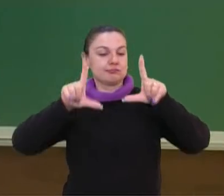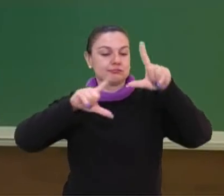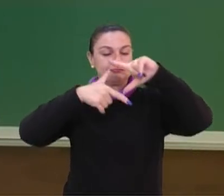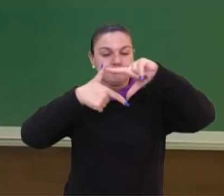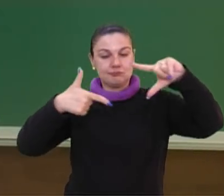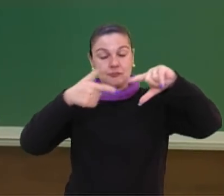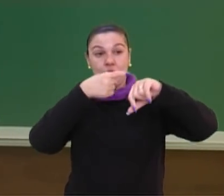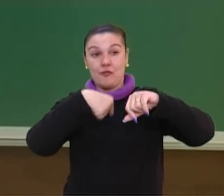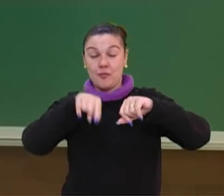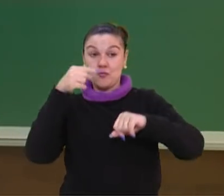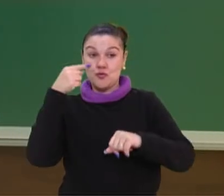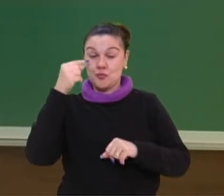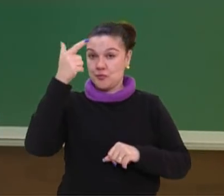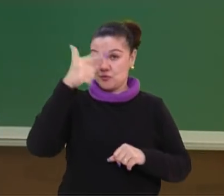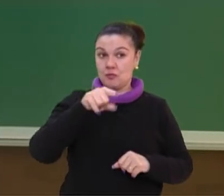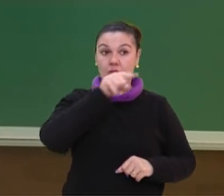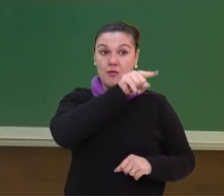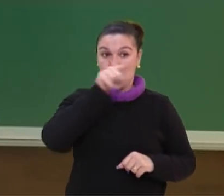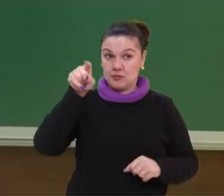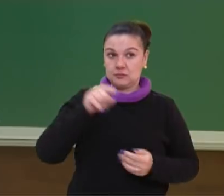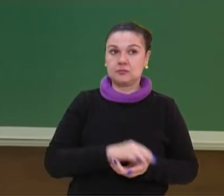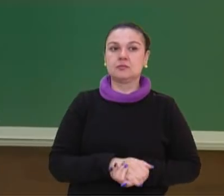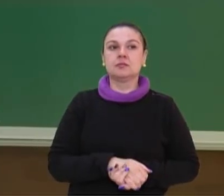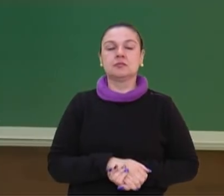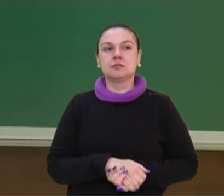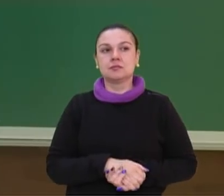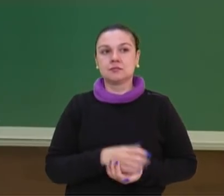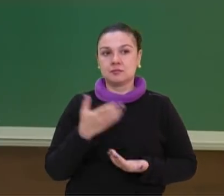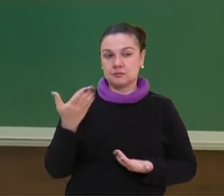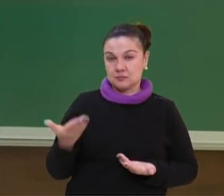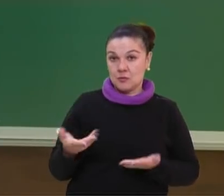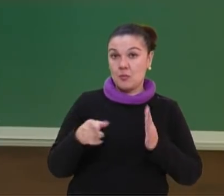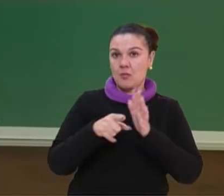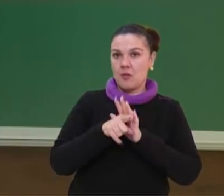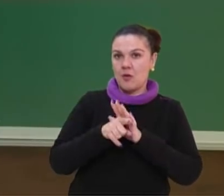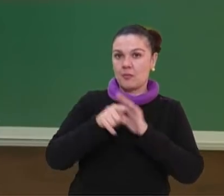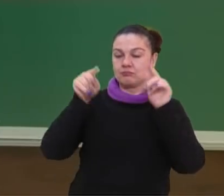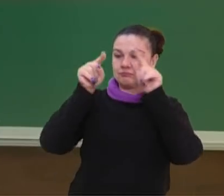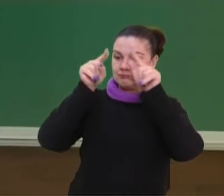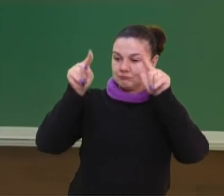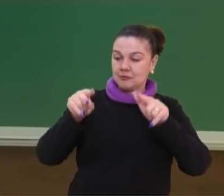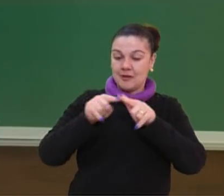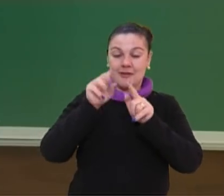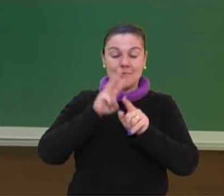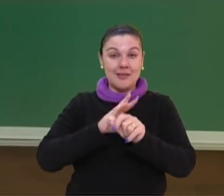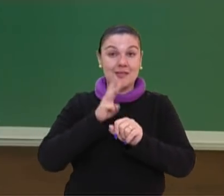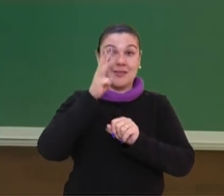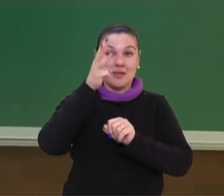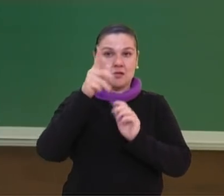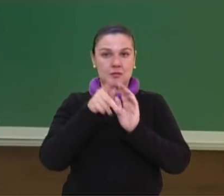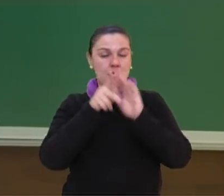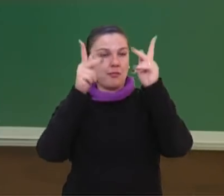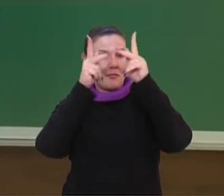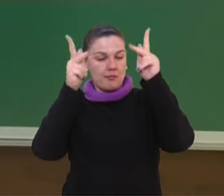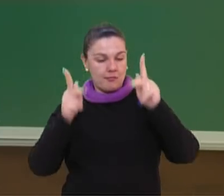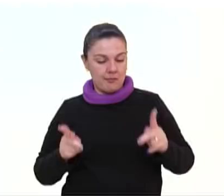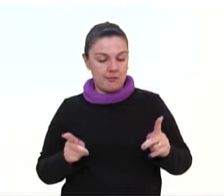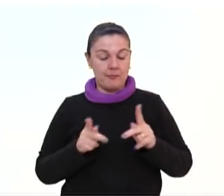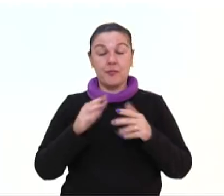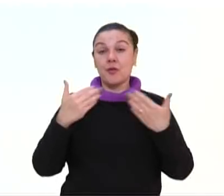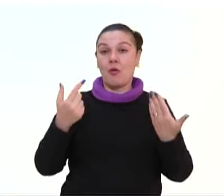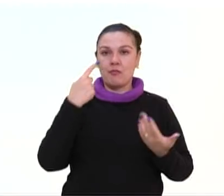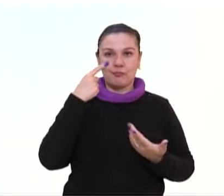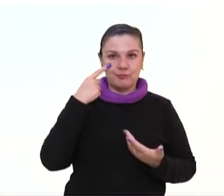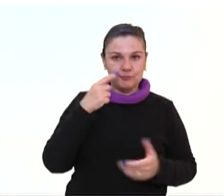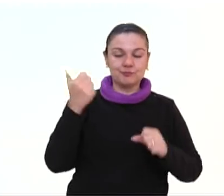então só confirmando novamente, né? Então a quantidade de lados do hexágono é igual ao triplo de lados de um polígono. Nós